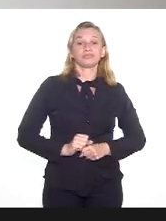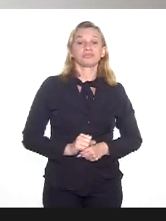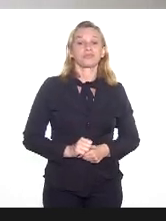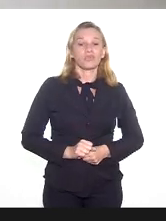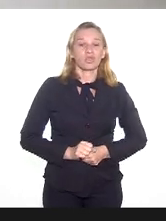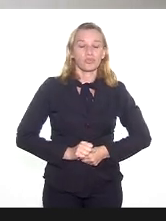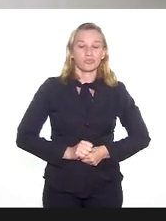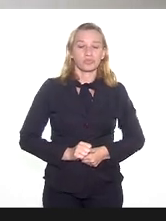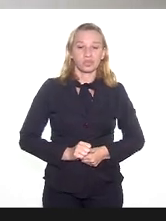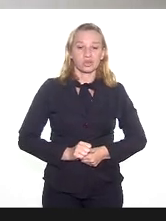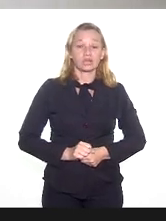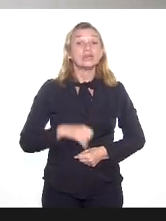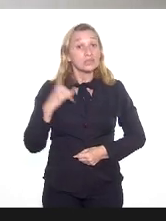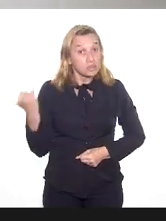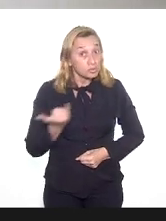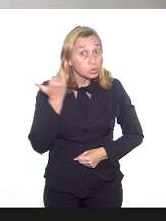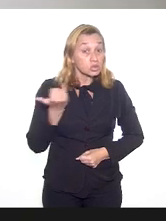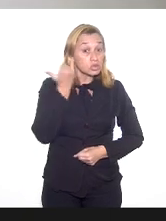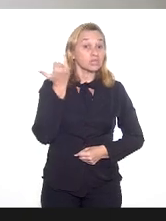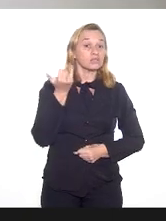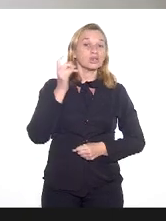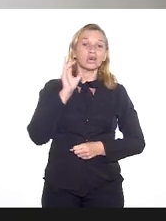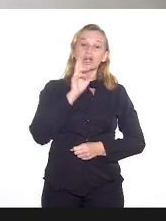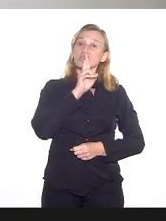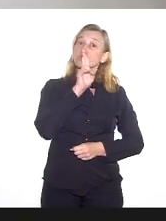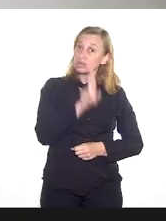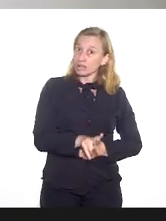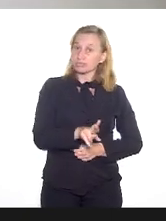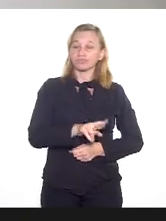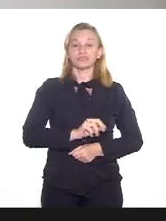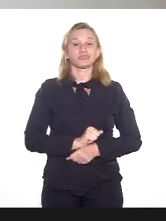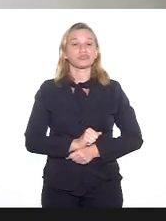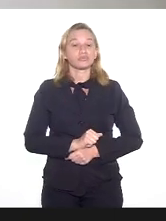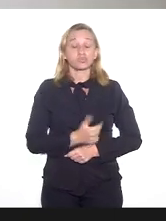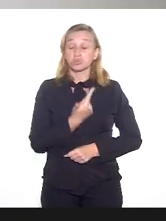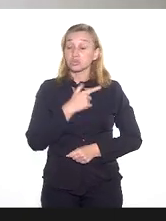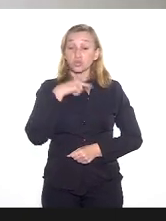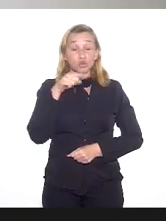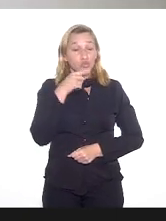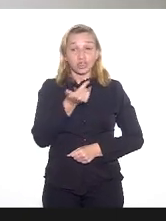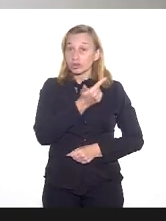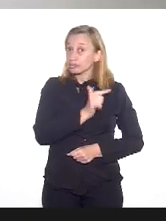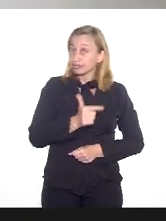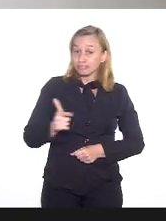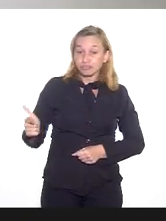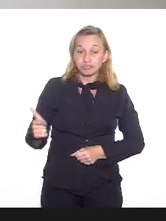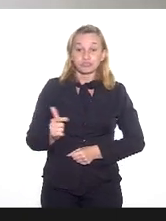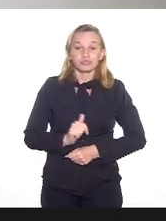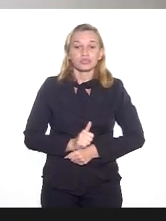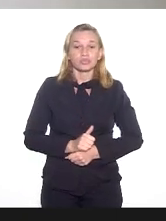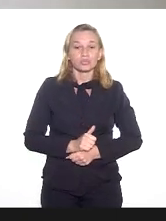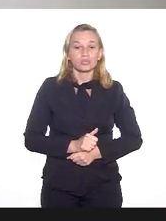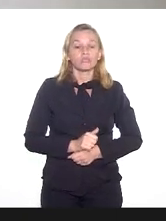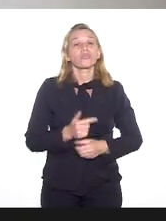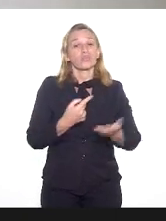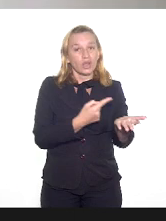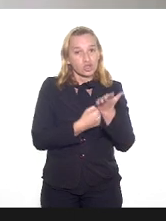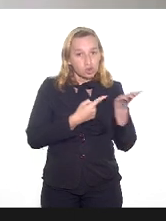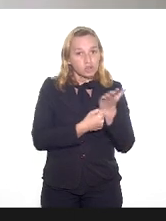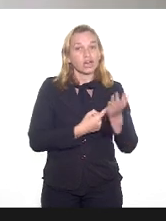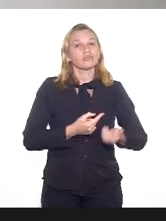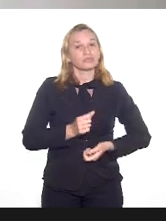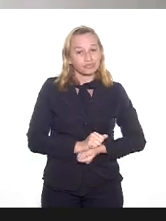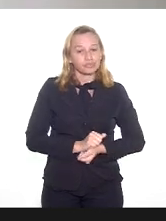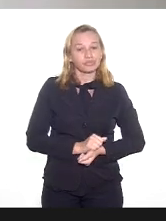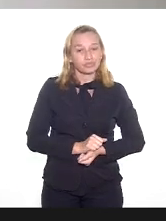e por esse importante resultado, que eu não tenho dúvida, vai nos ajudar muito